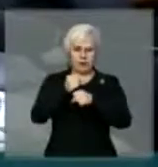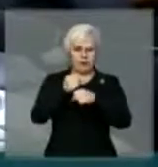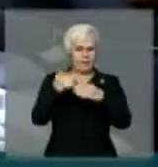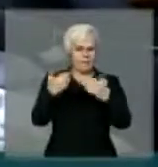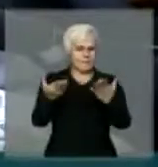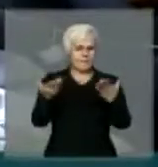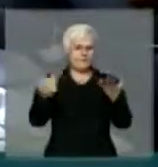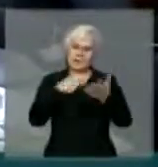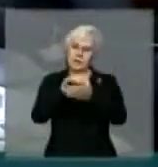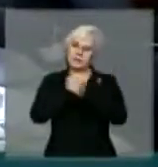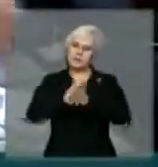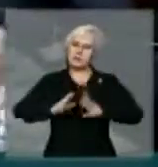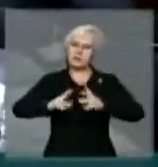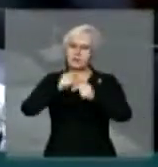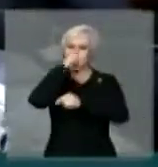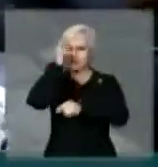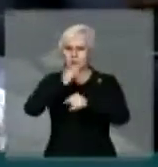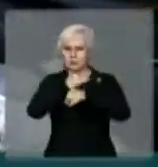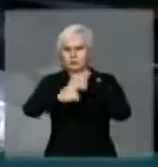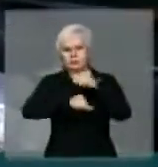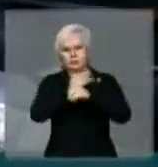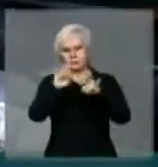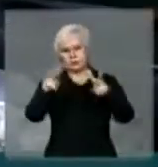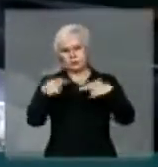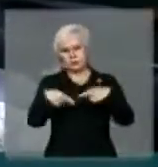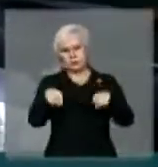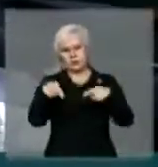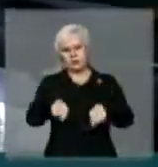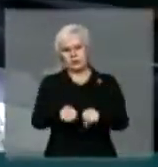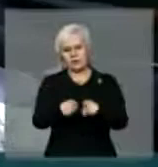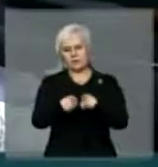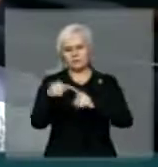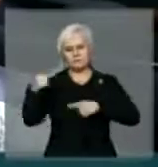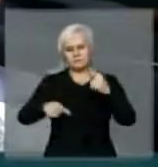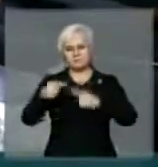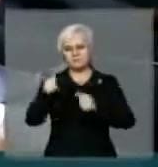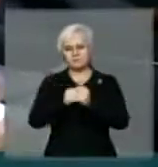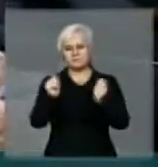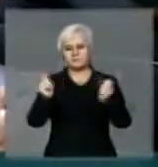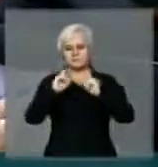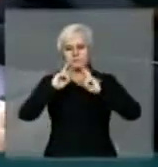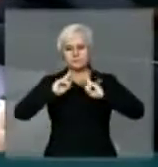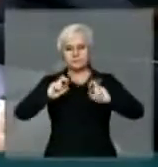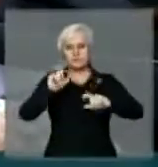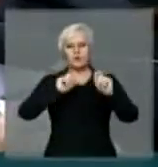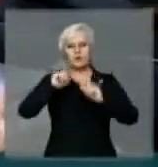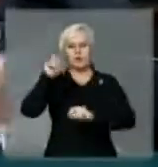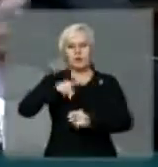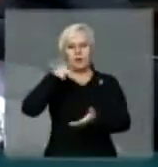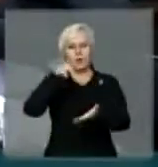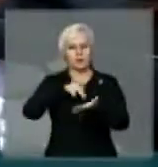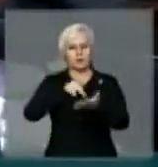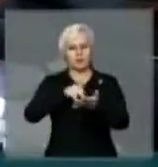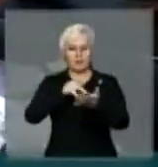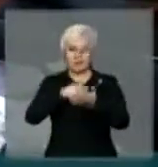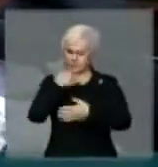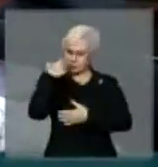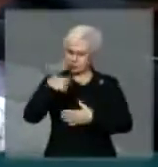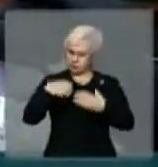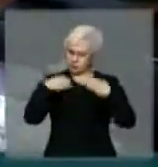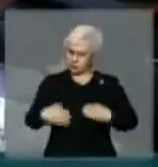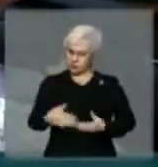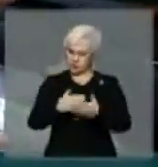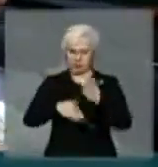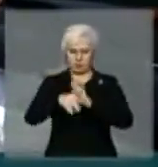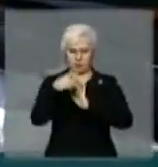aqui eu saúdo os internautas que estão nos acompanhando, né, para que eles percebam o verdadeiro caráter do que está se dando